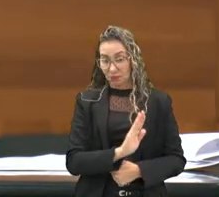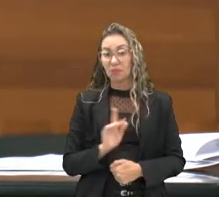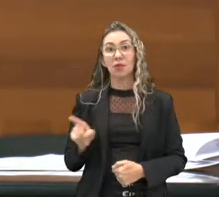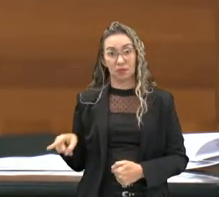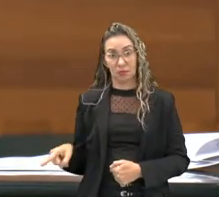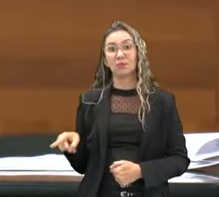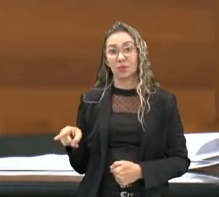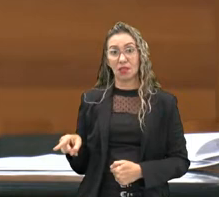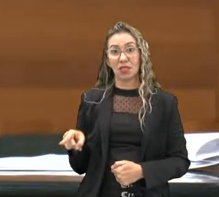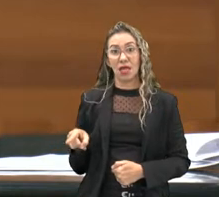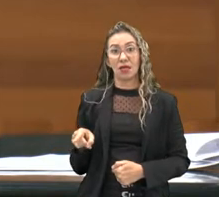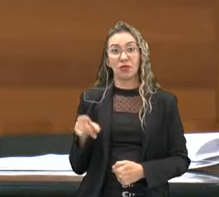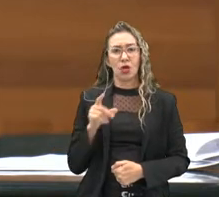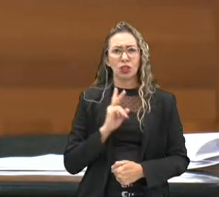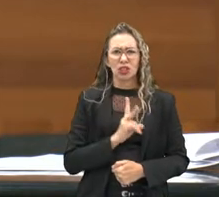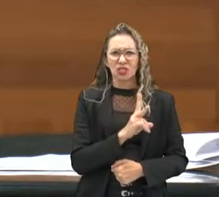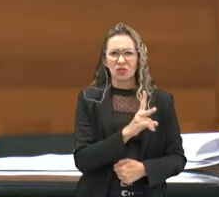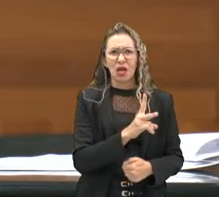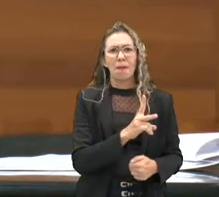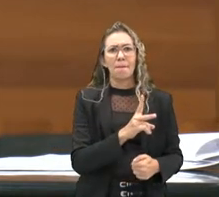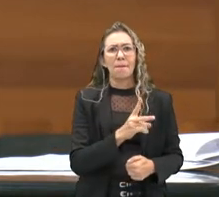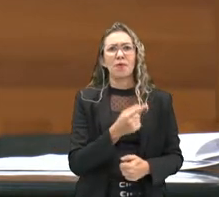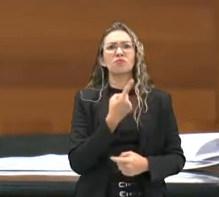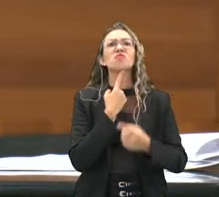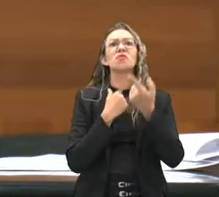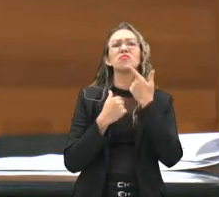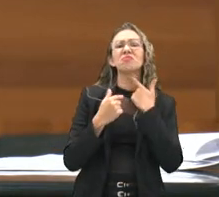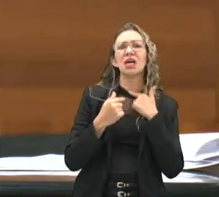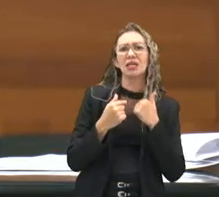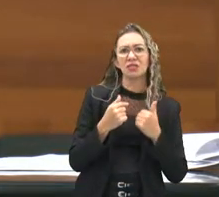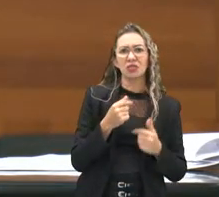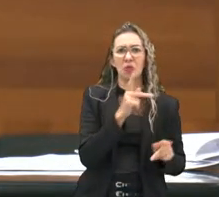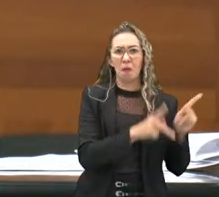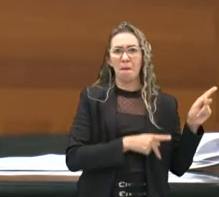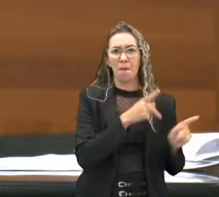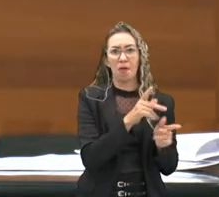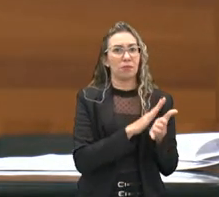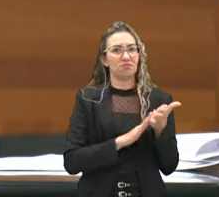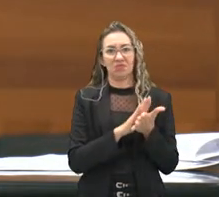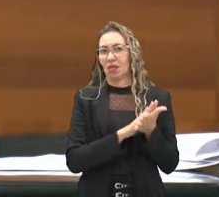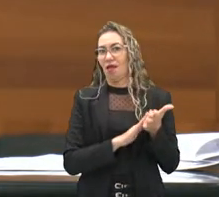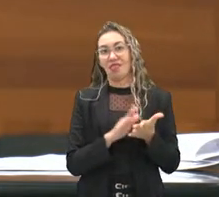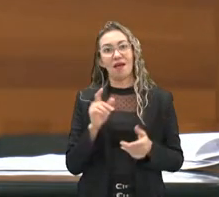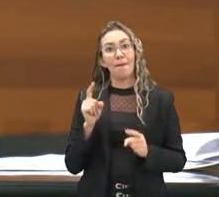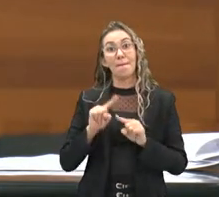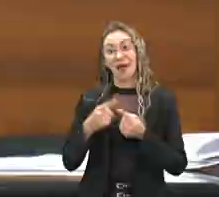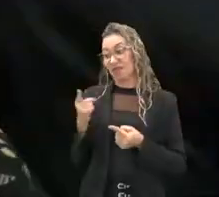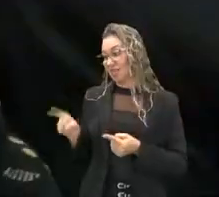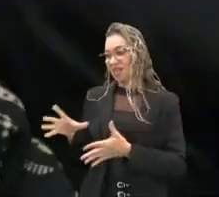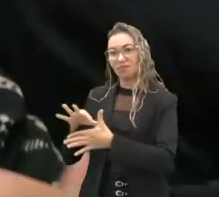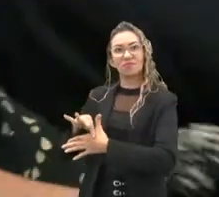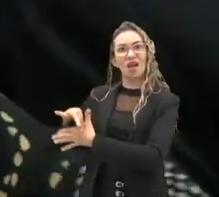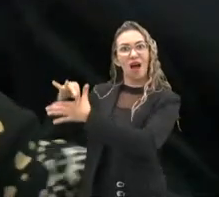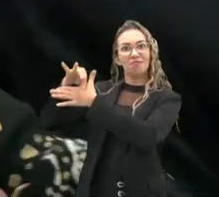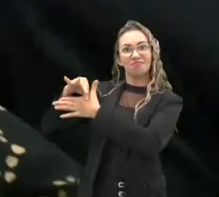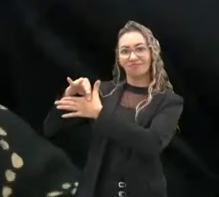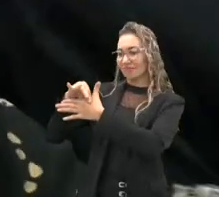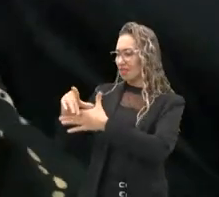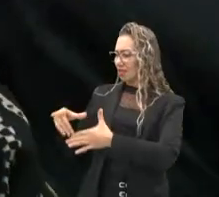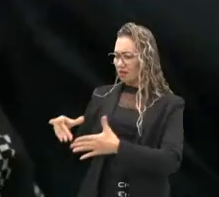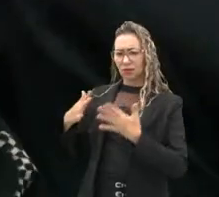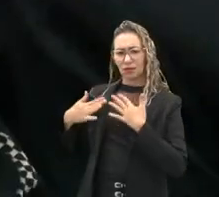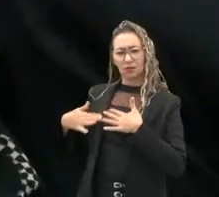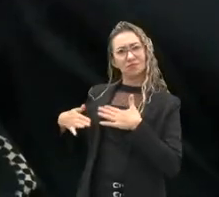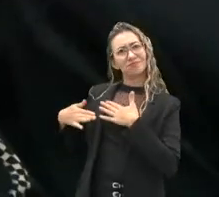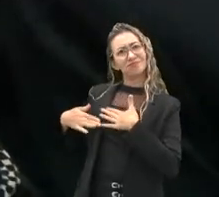vontade popular era simplesmente ignorada. Nascia assim o líder sereno, mas duro, o democrata